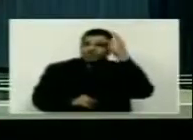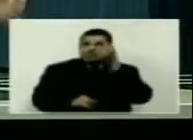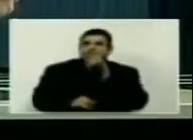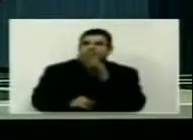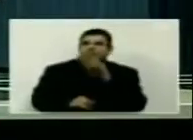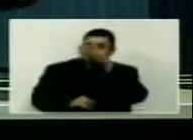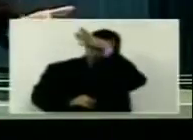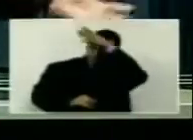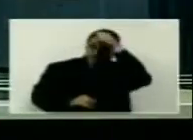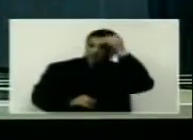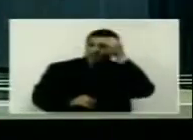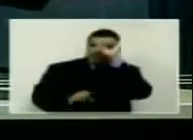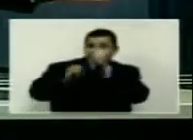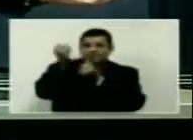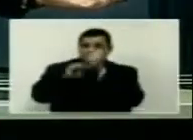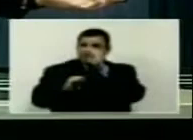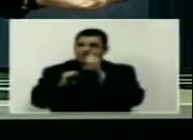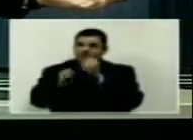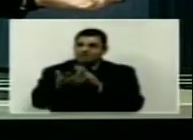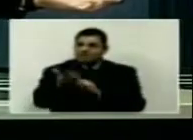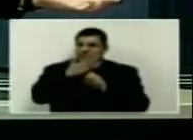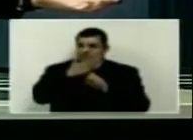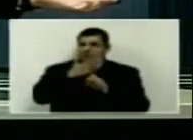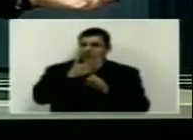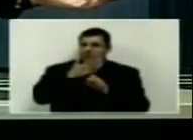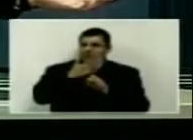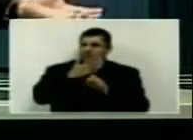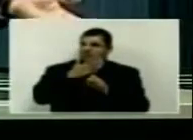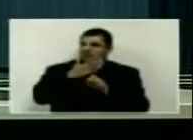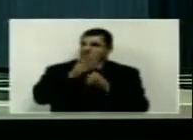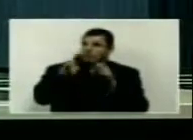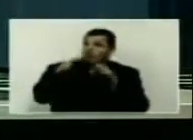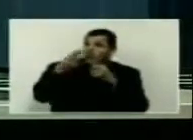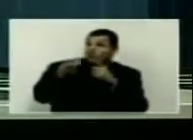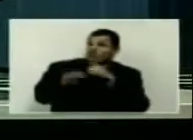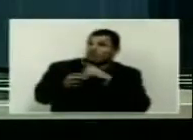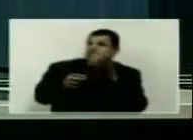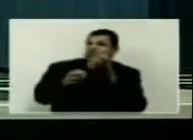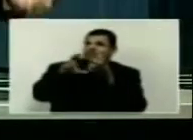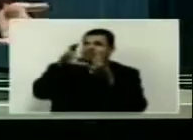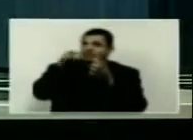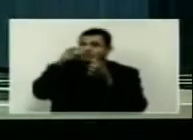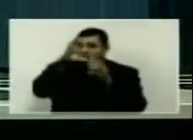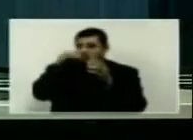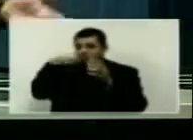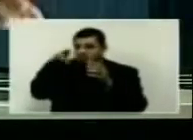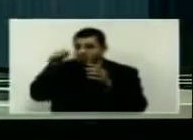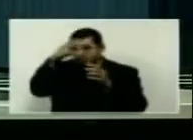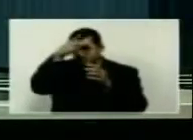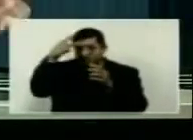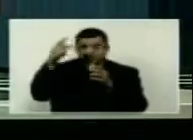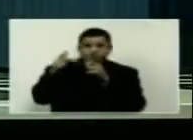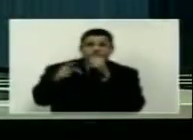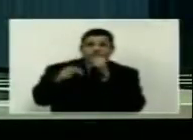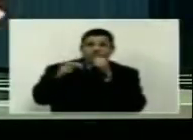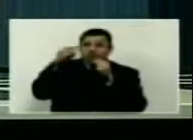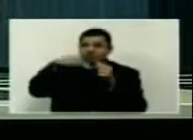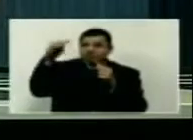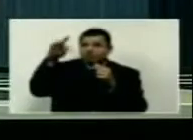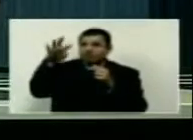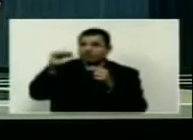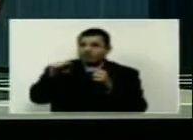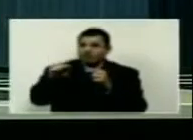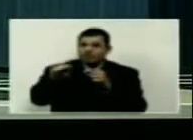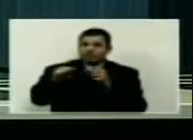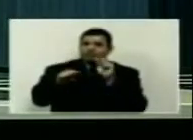Ou Manaus é uma cidade segura, ou tem 500 mil pessoas recebendo água na Zona Norte e Zona